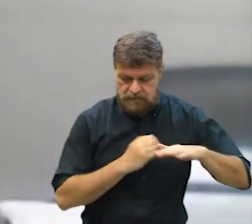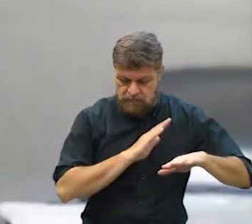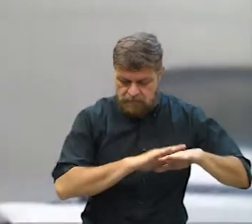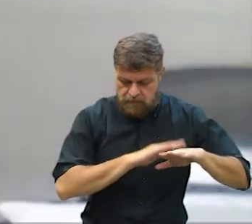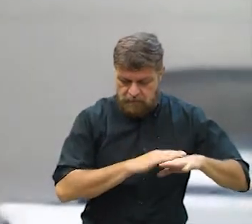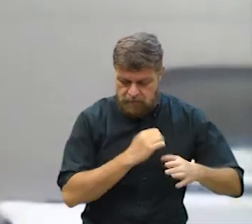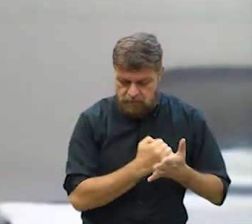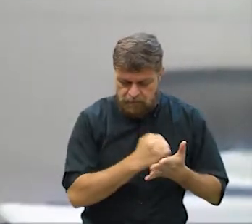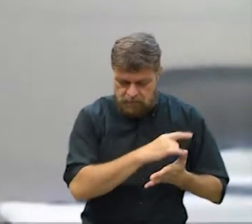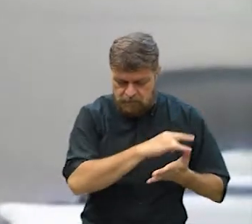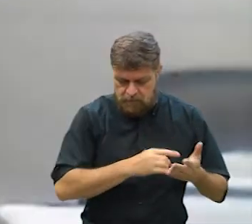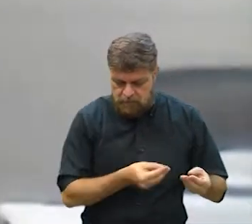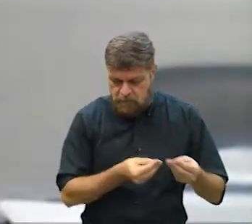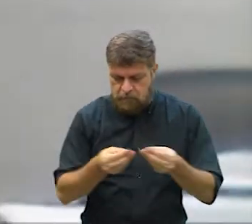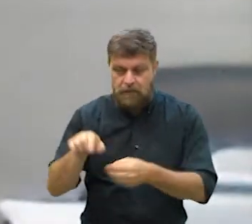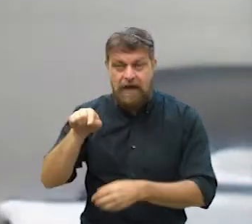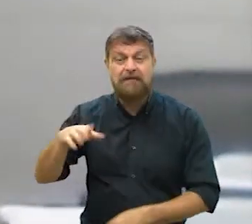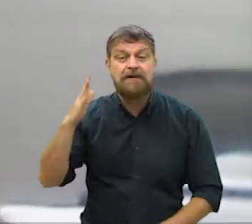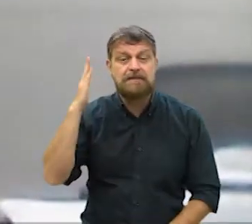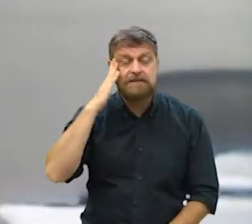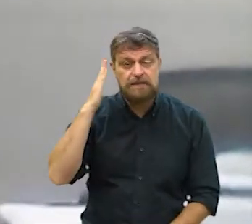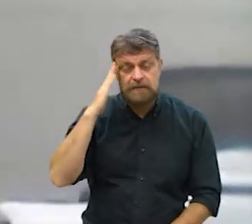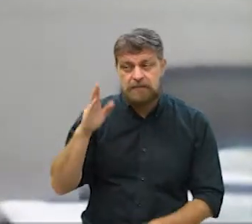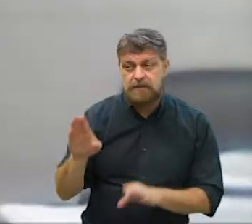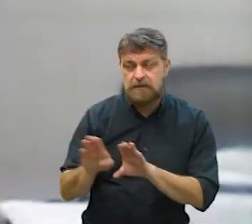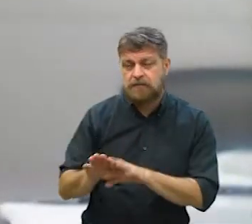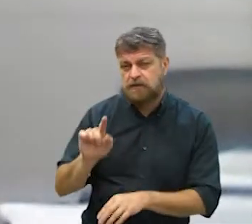né? Ela vai saber também que